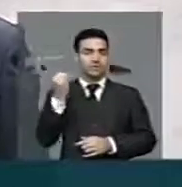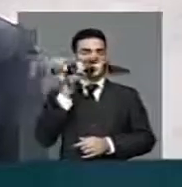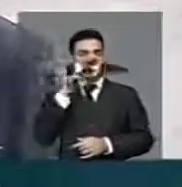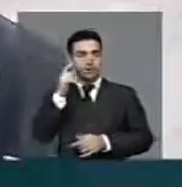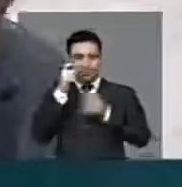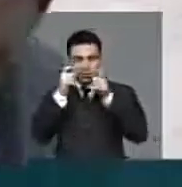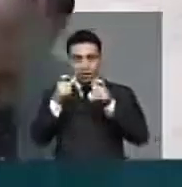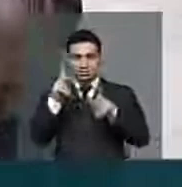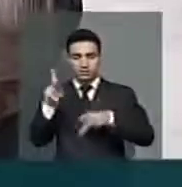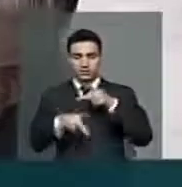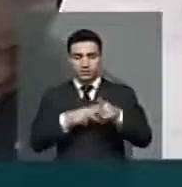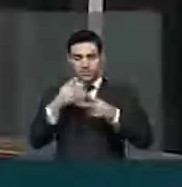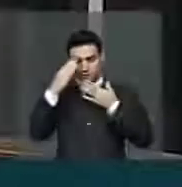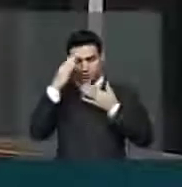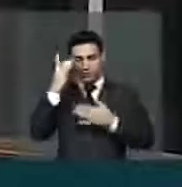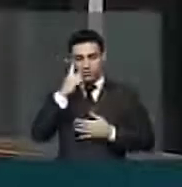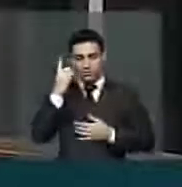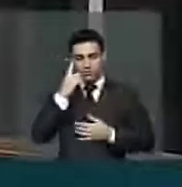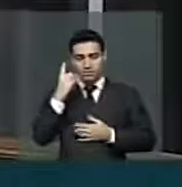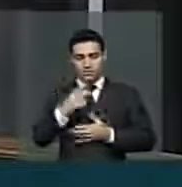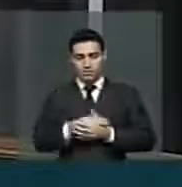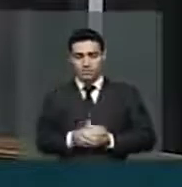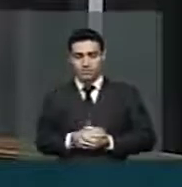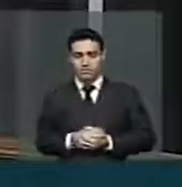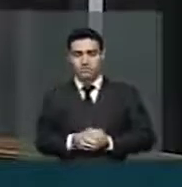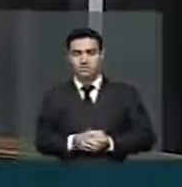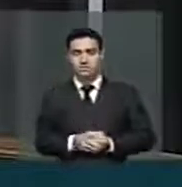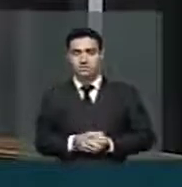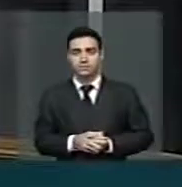população. Obrigado. Obrigado, deputado.